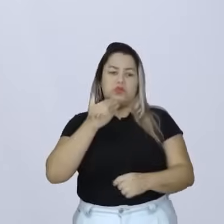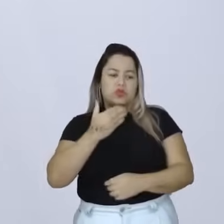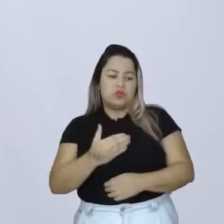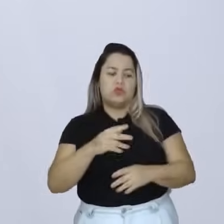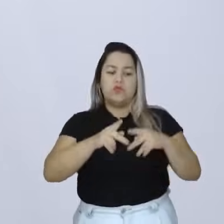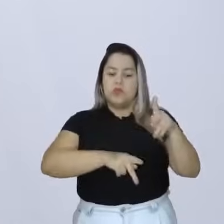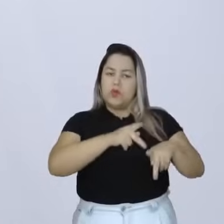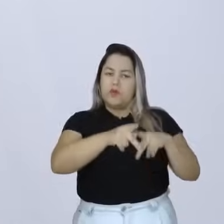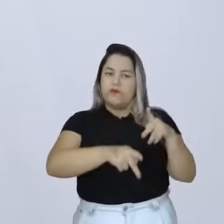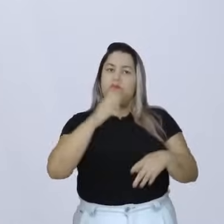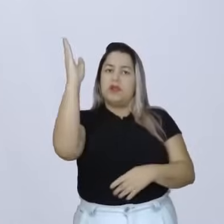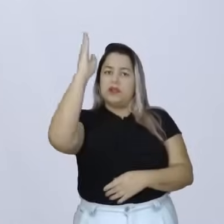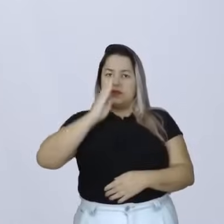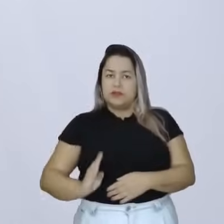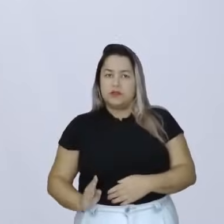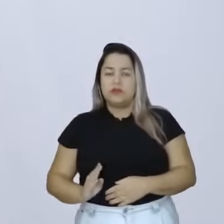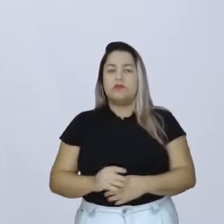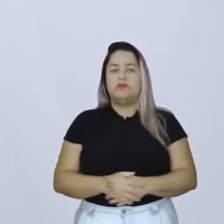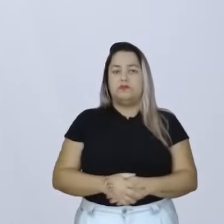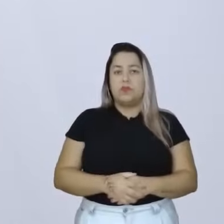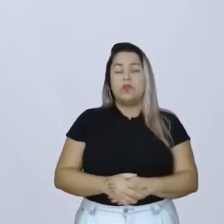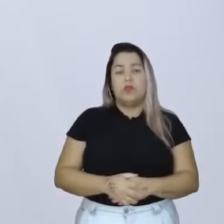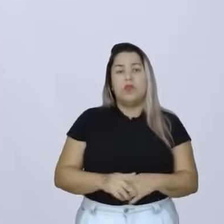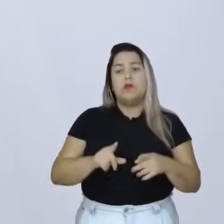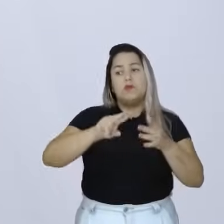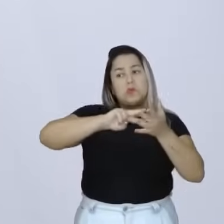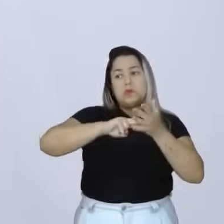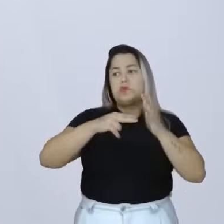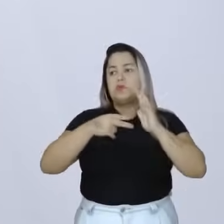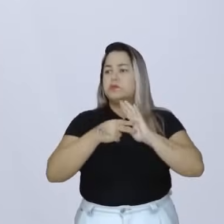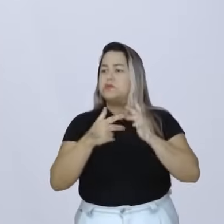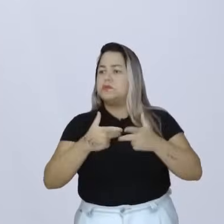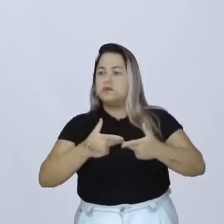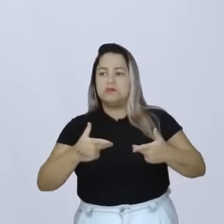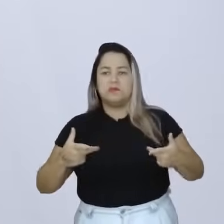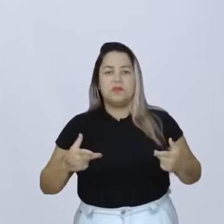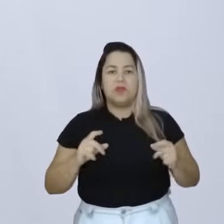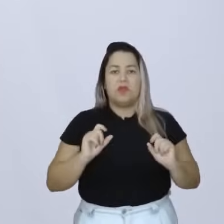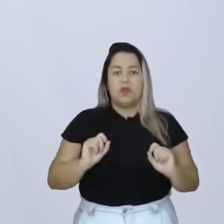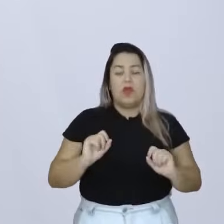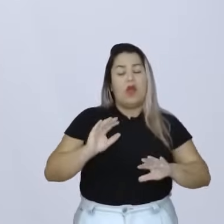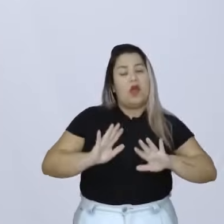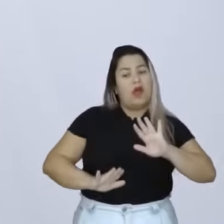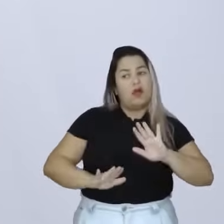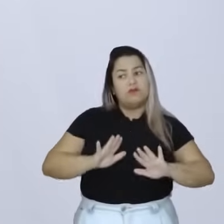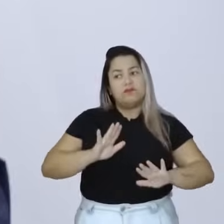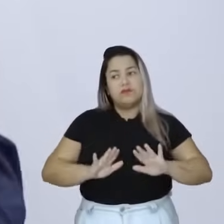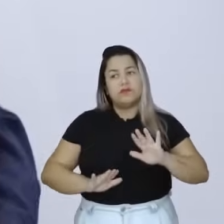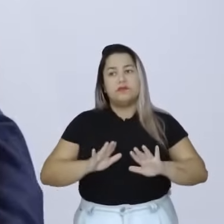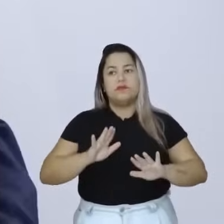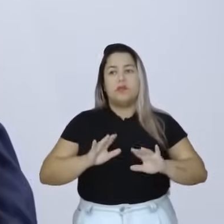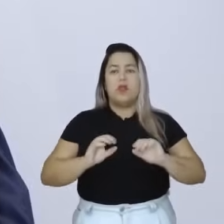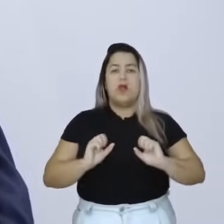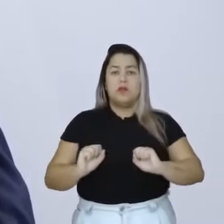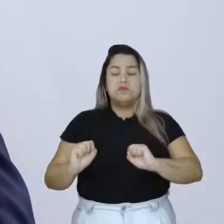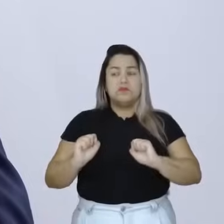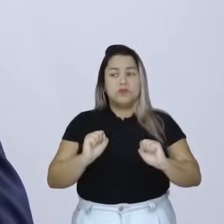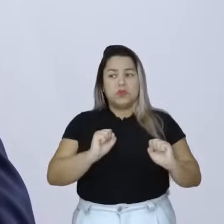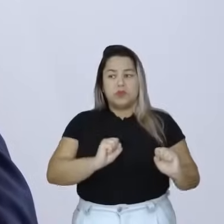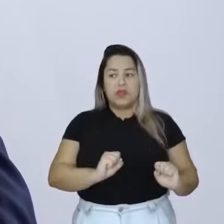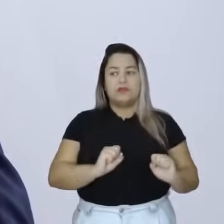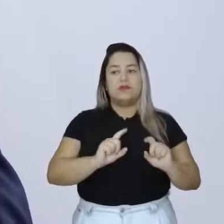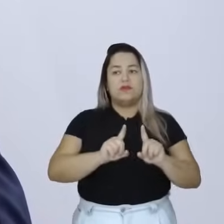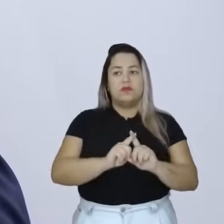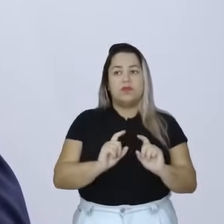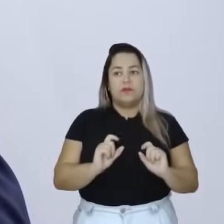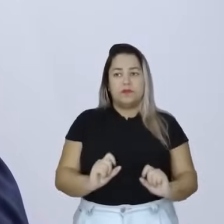brasileiro. Então, foi algo muito significativo. Talvez, Mariana, se você pudesse